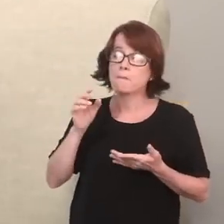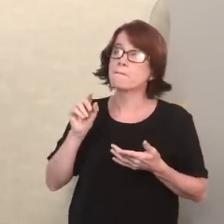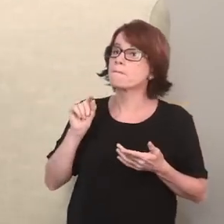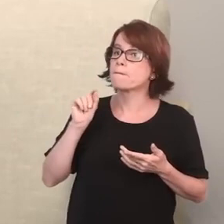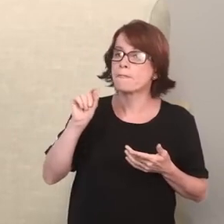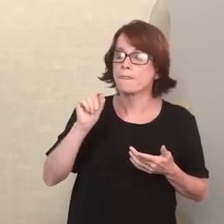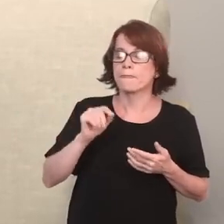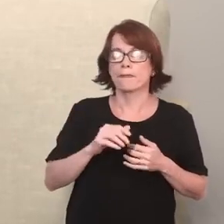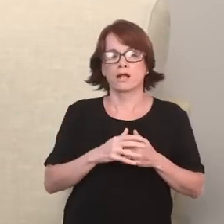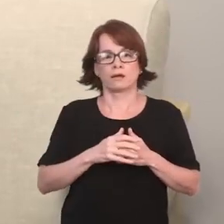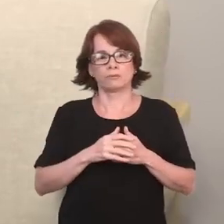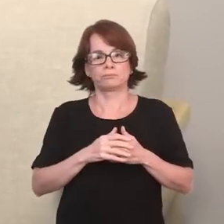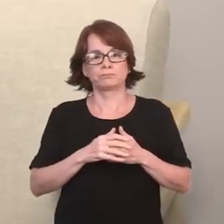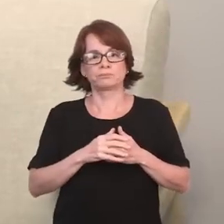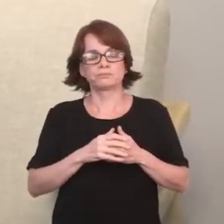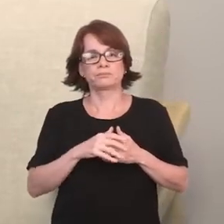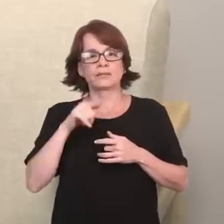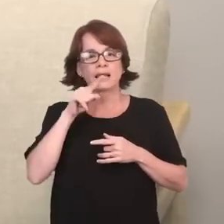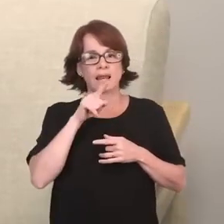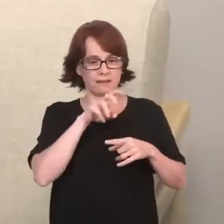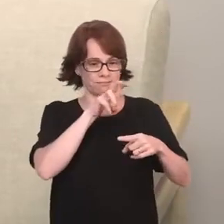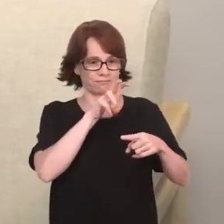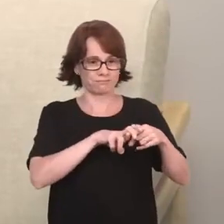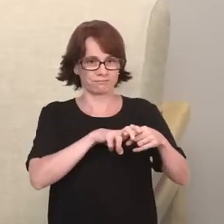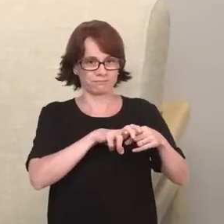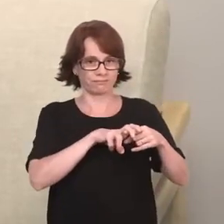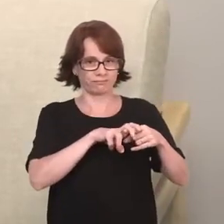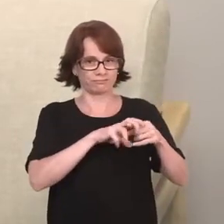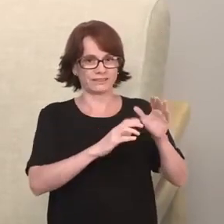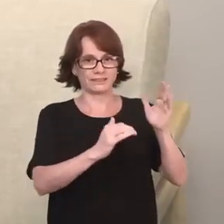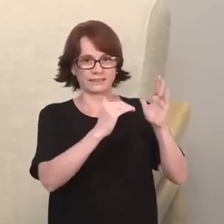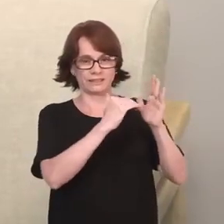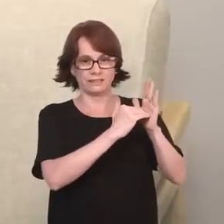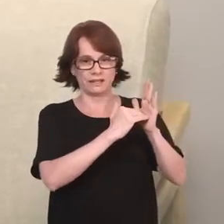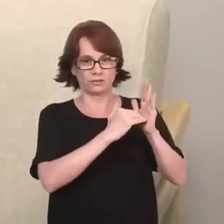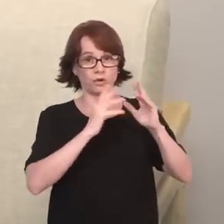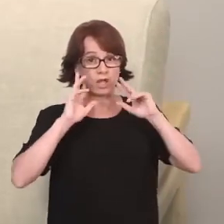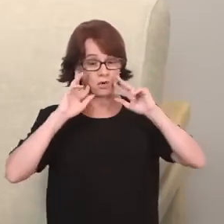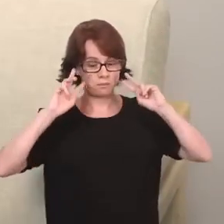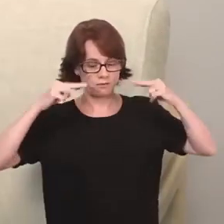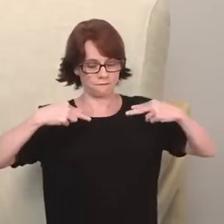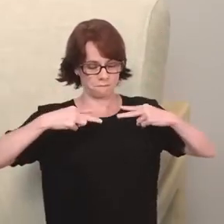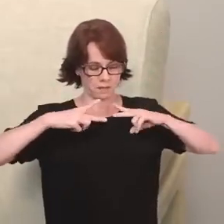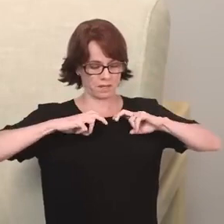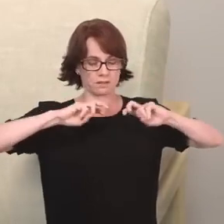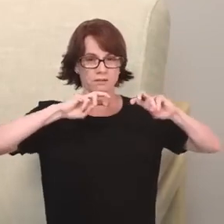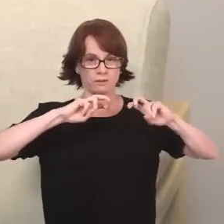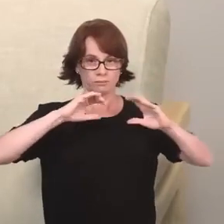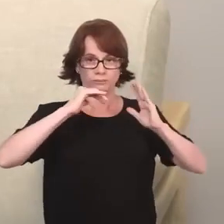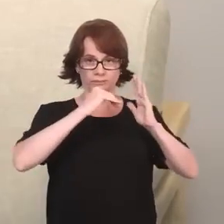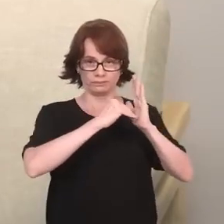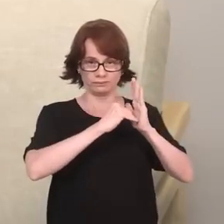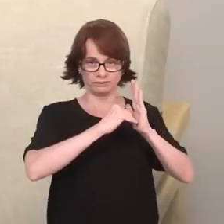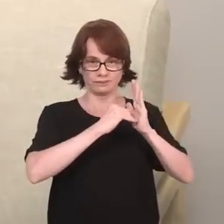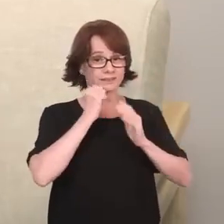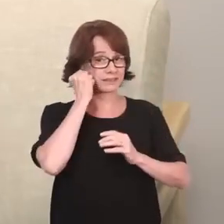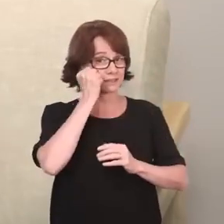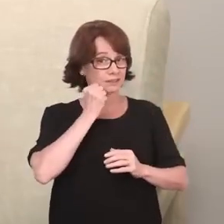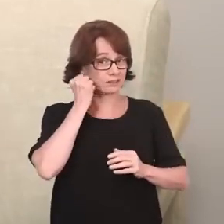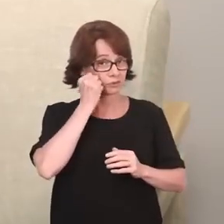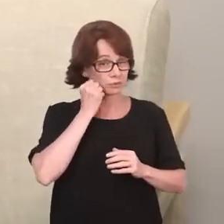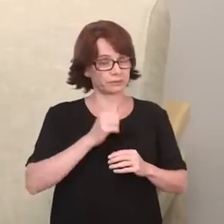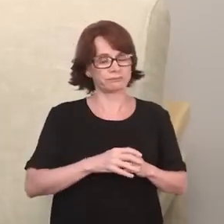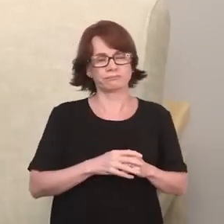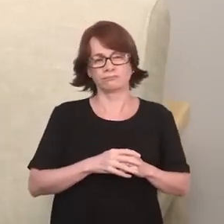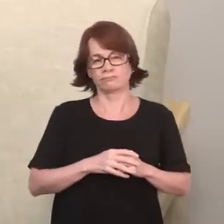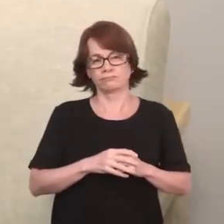né? Que é ocupar uma cadeira no Senado. Eu me vejo como senadora. Muitas pessoas me